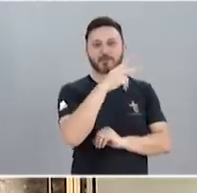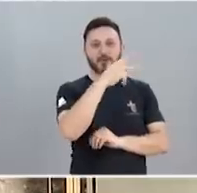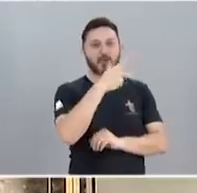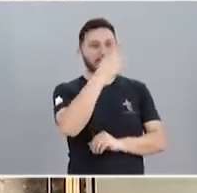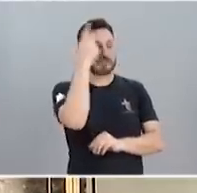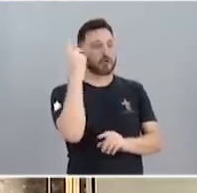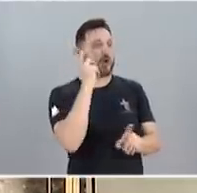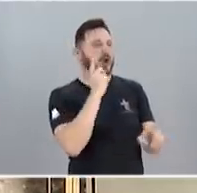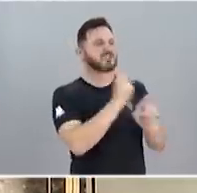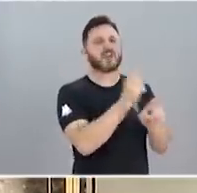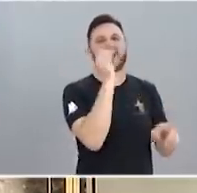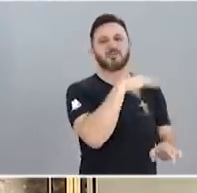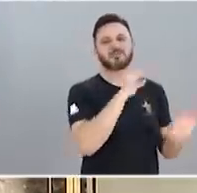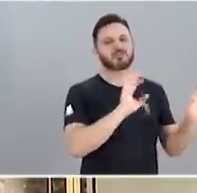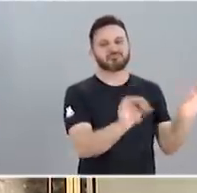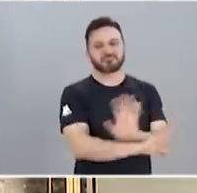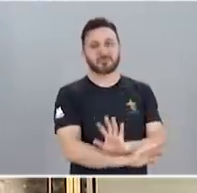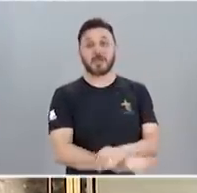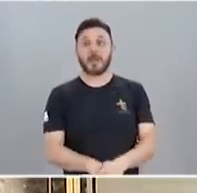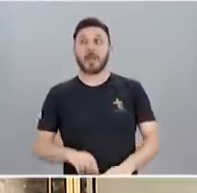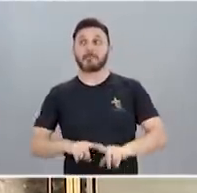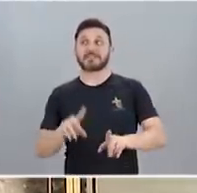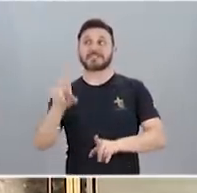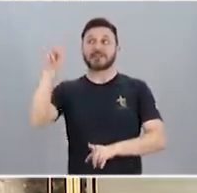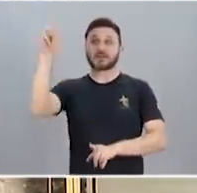Deus não brinca de esconde-esconde com a gente.